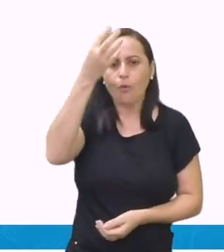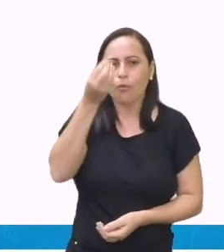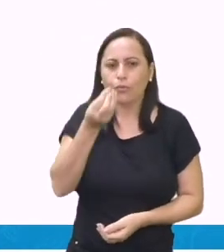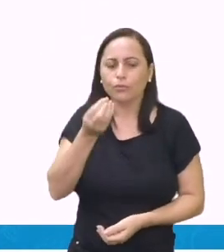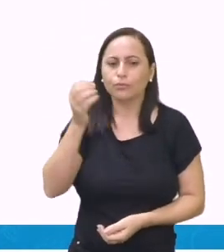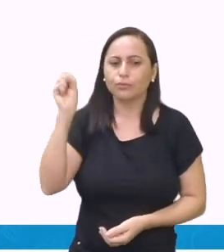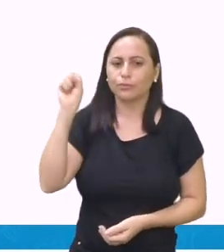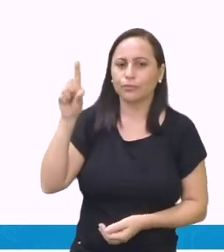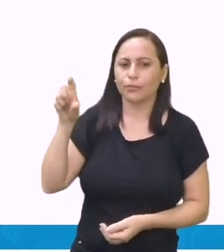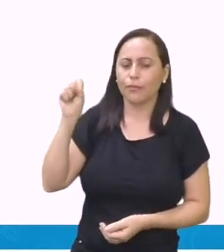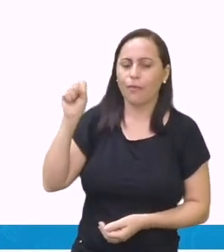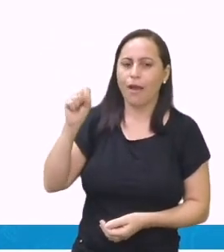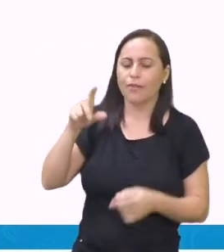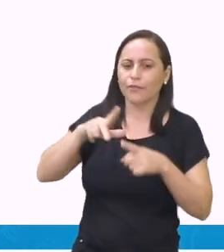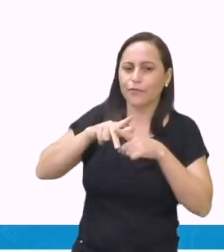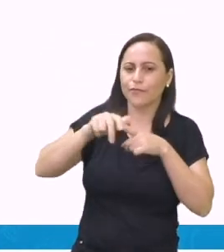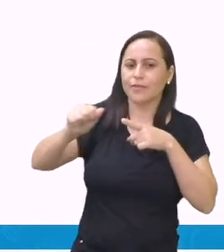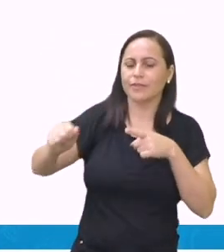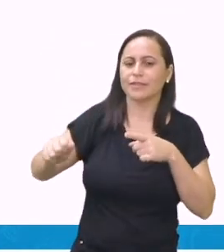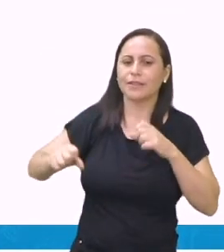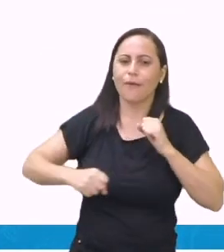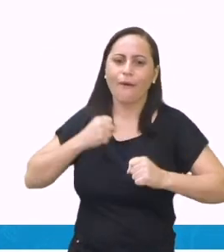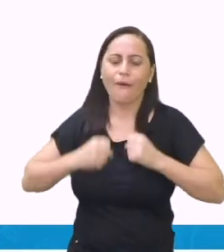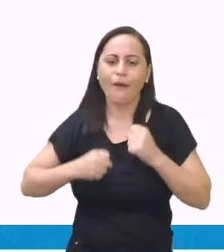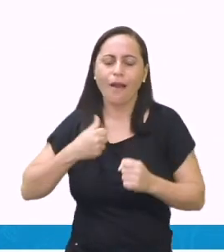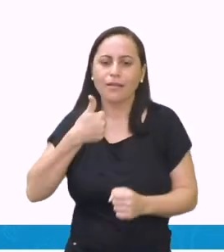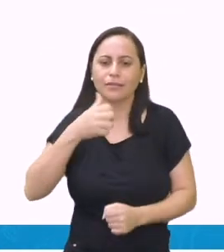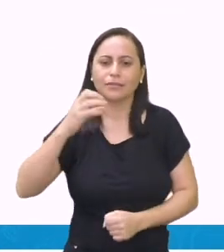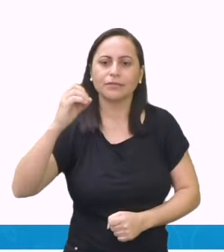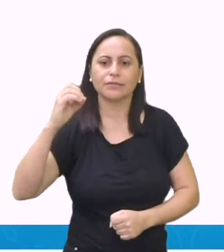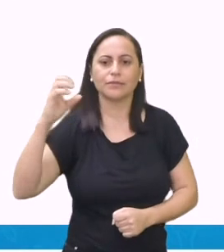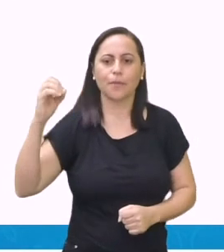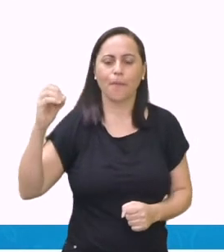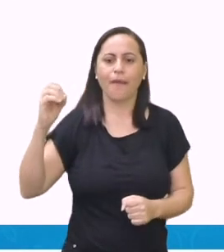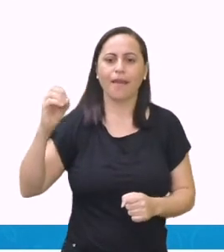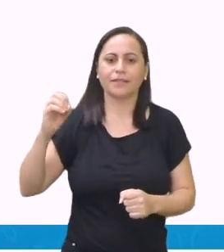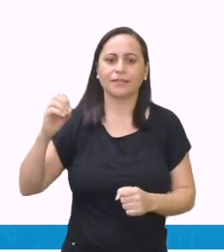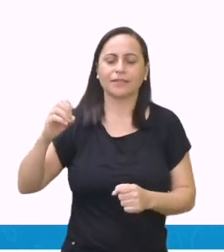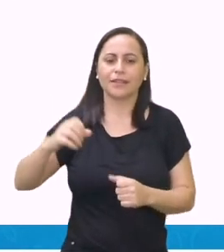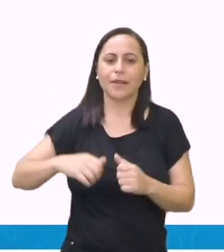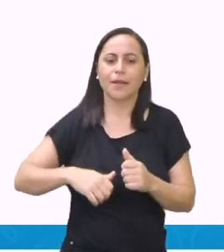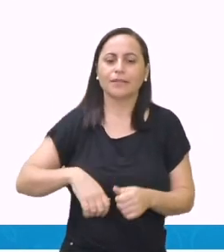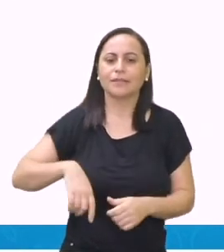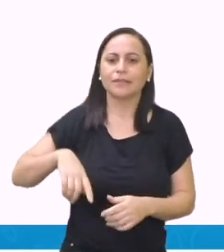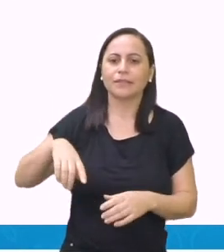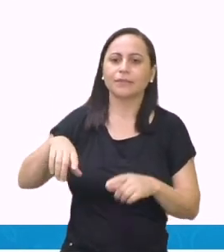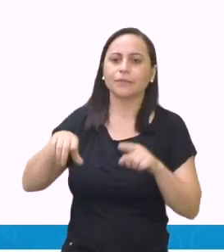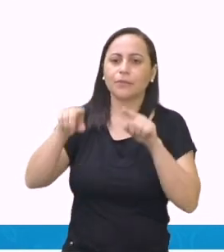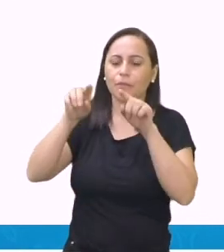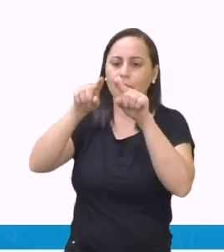da corrida de 100 metros está no centro do pódio. Olha o vencedor aqui, ó.